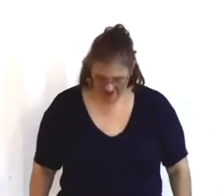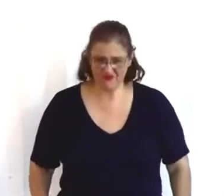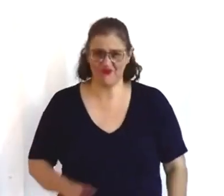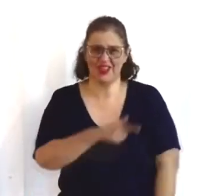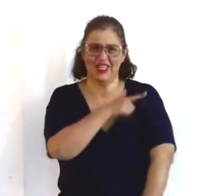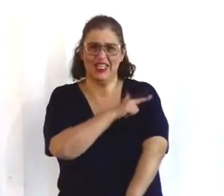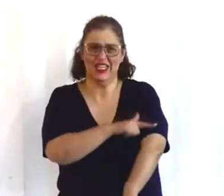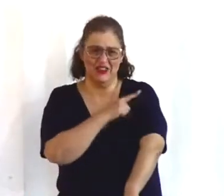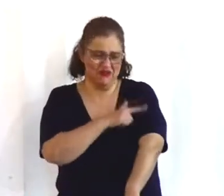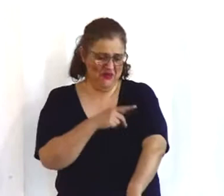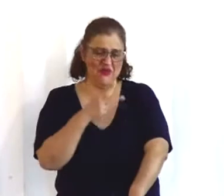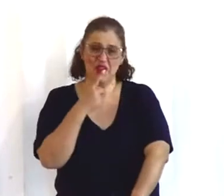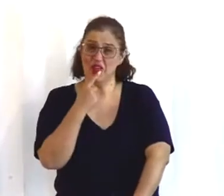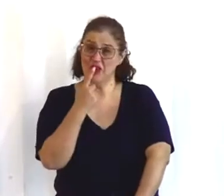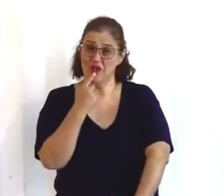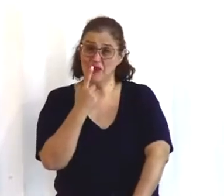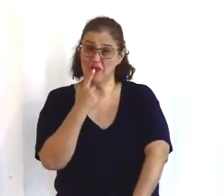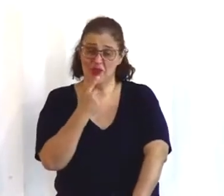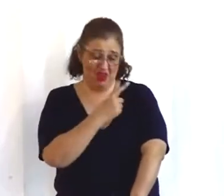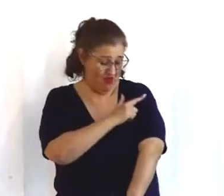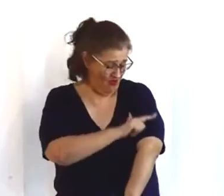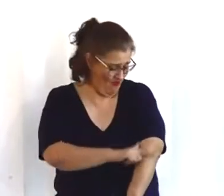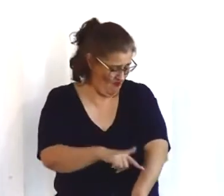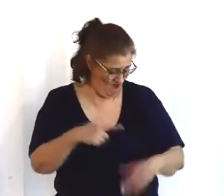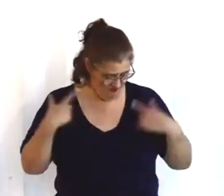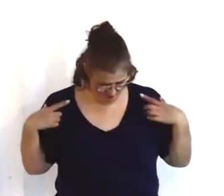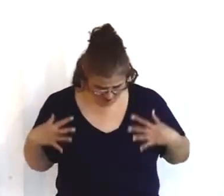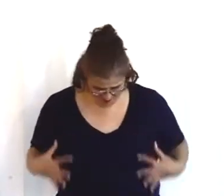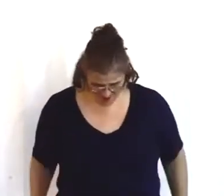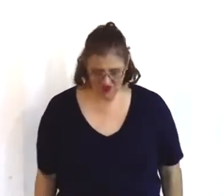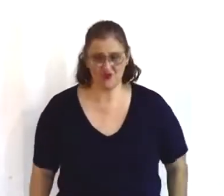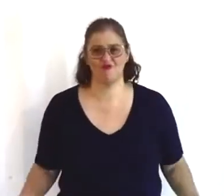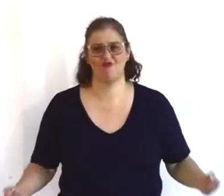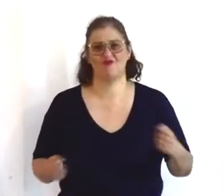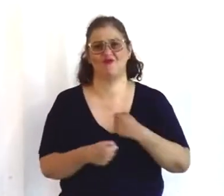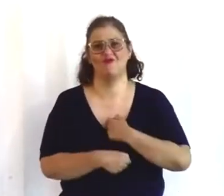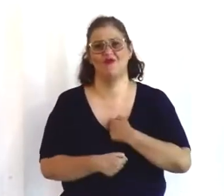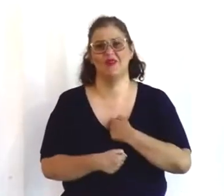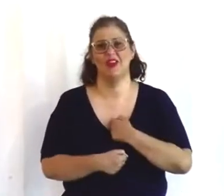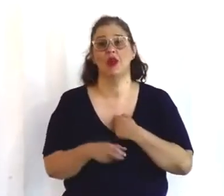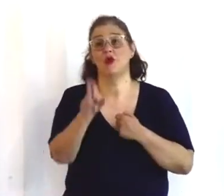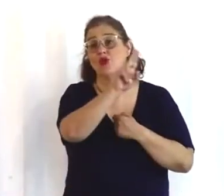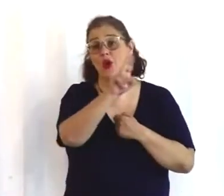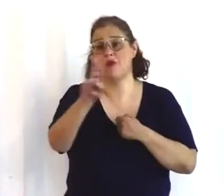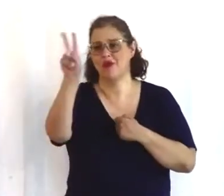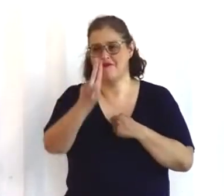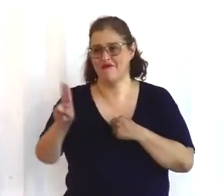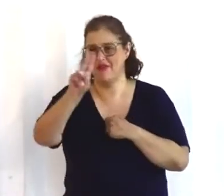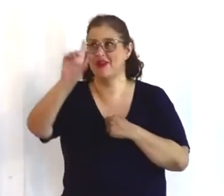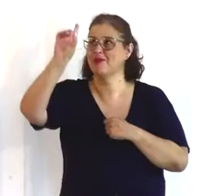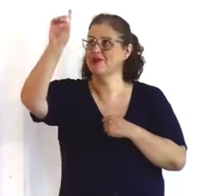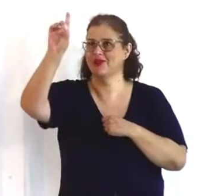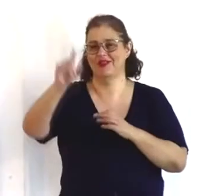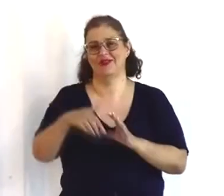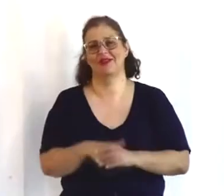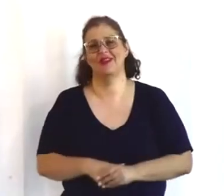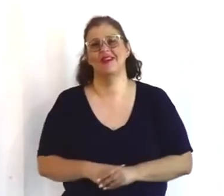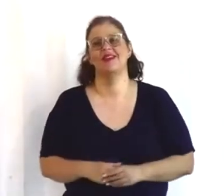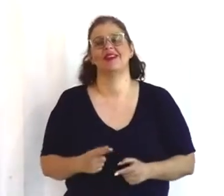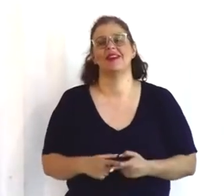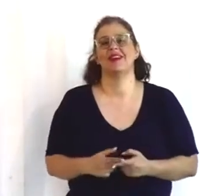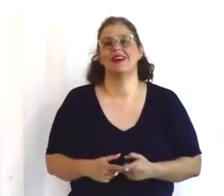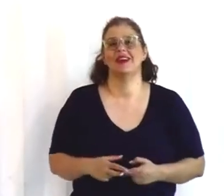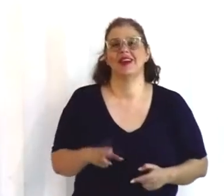sangue, e o seu nome se chama o Verbo de Deus. E seguiam-nos os exércitos que há no